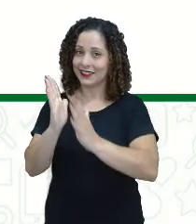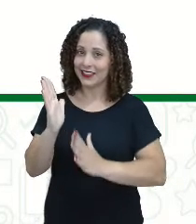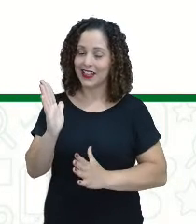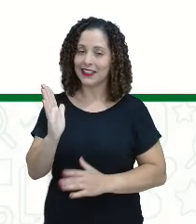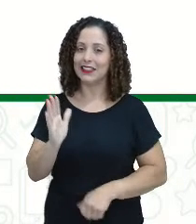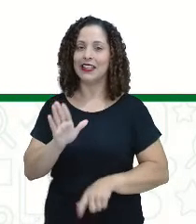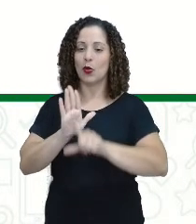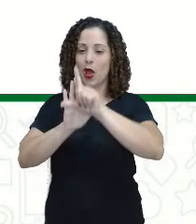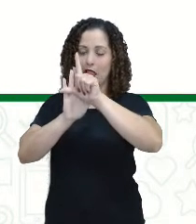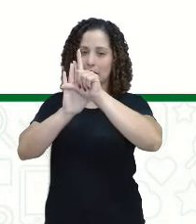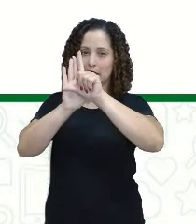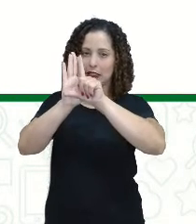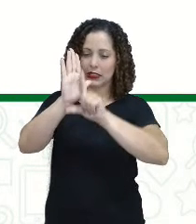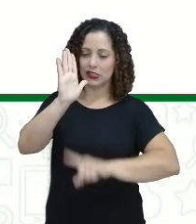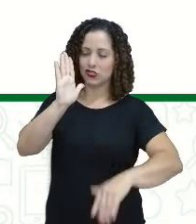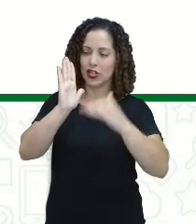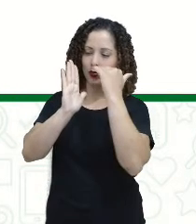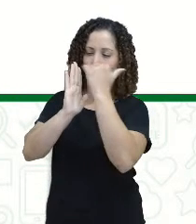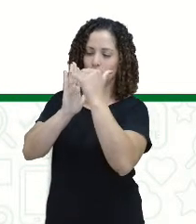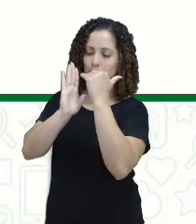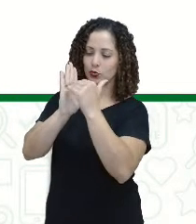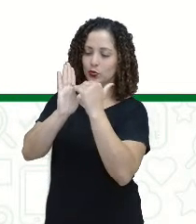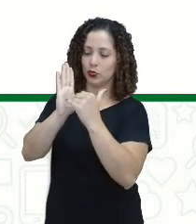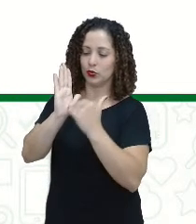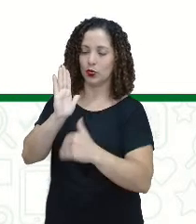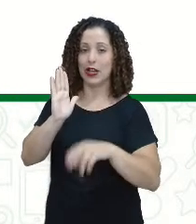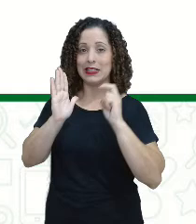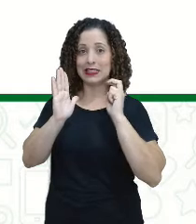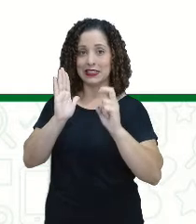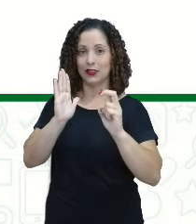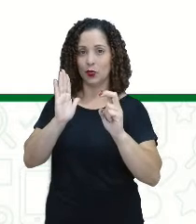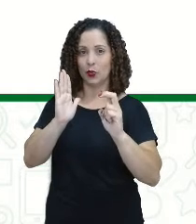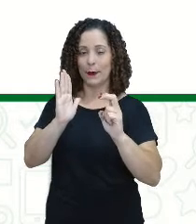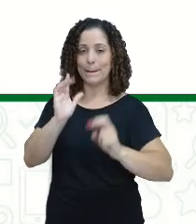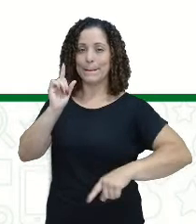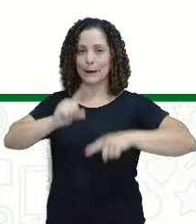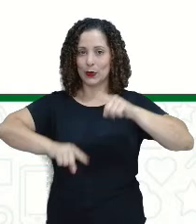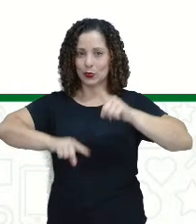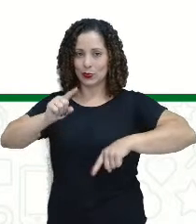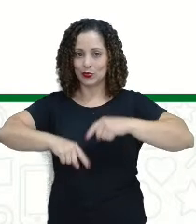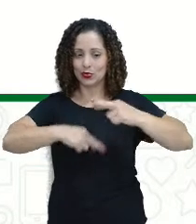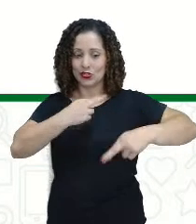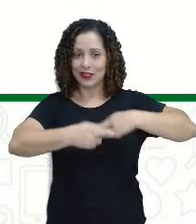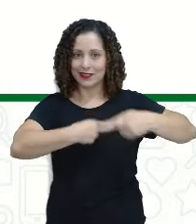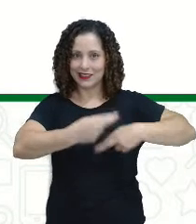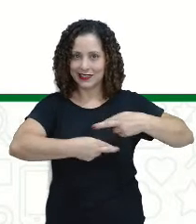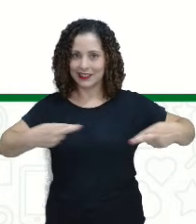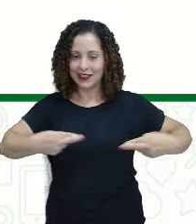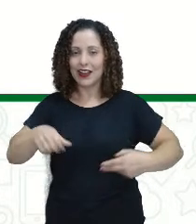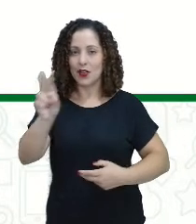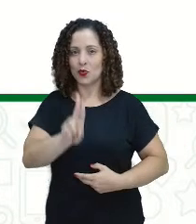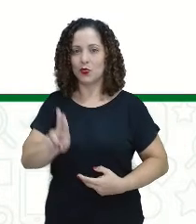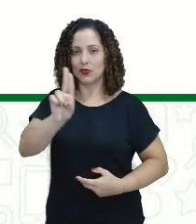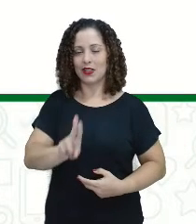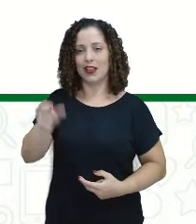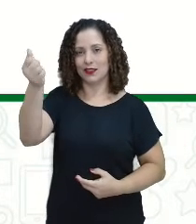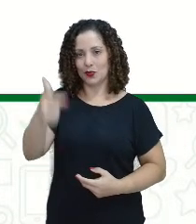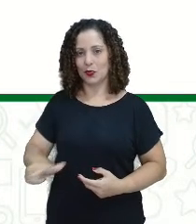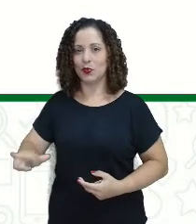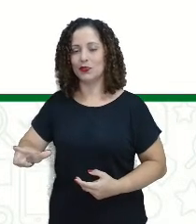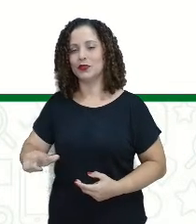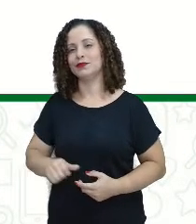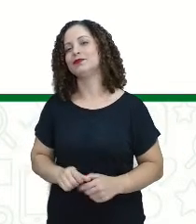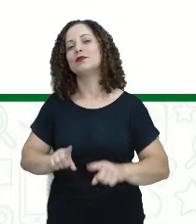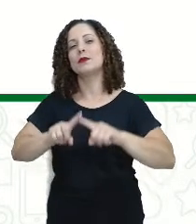uma lista com o nome de 5 materiais recicláveis e reutilizáveis. Mas olha só, não é nada disso,